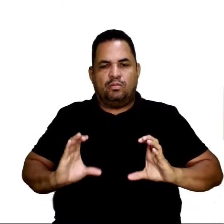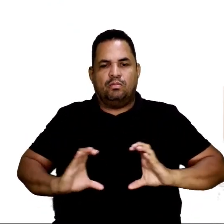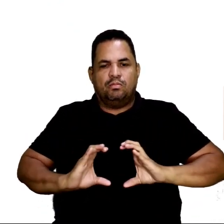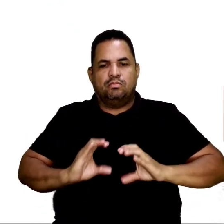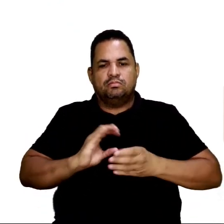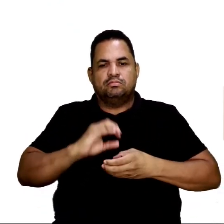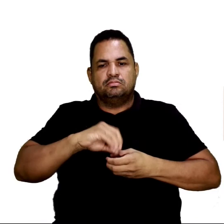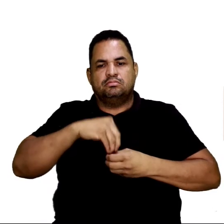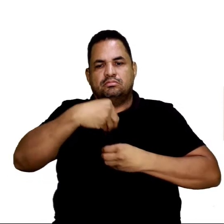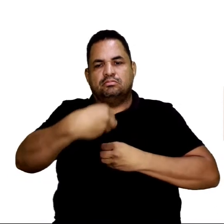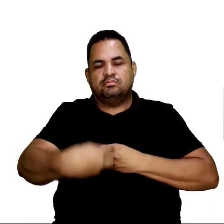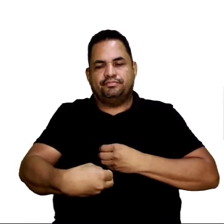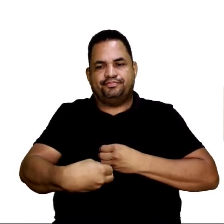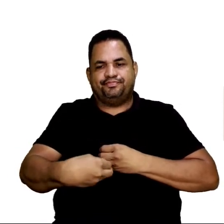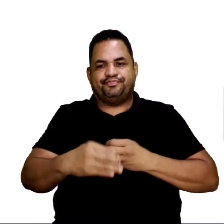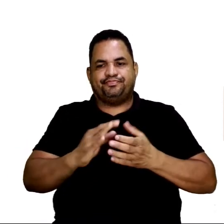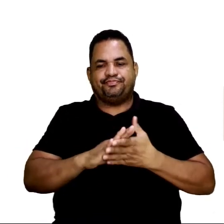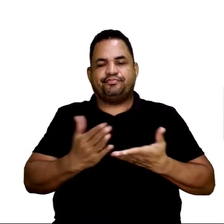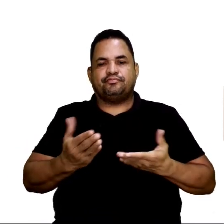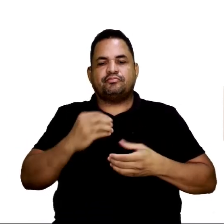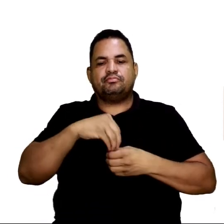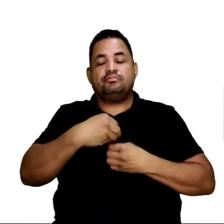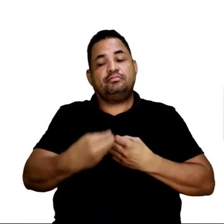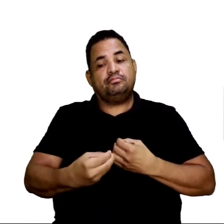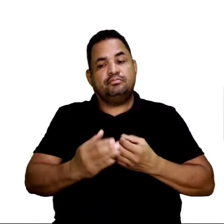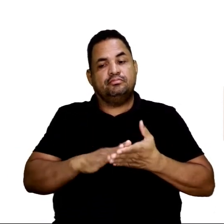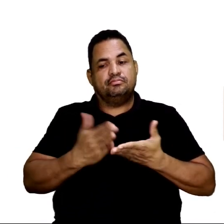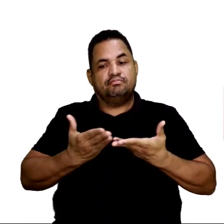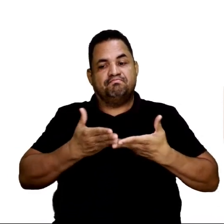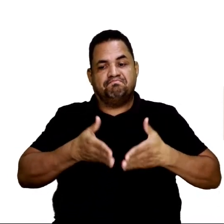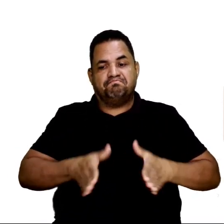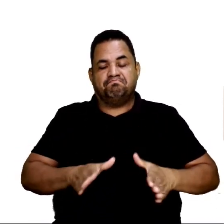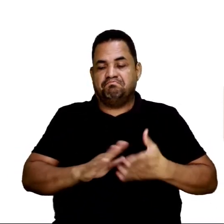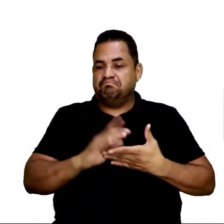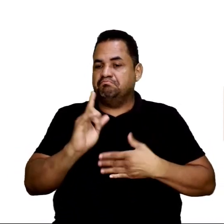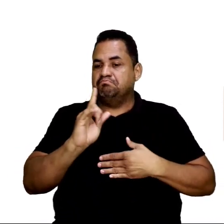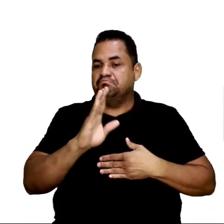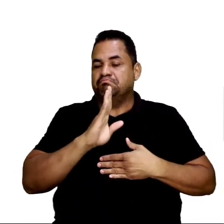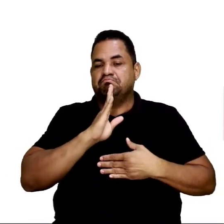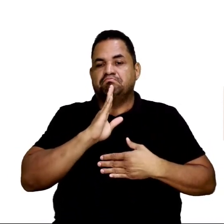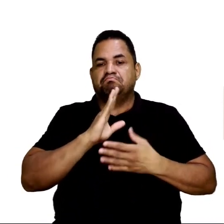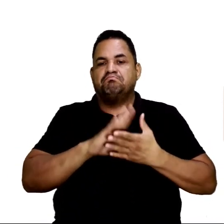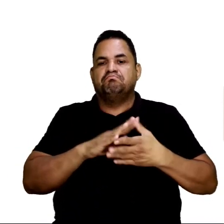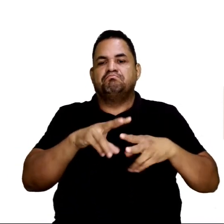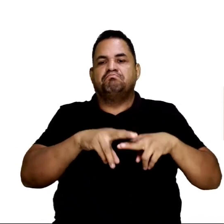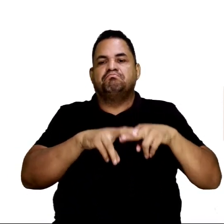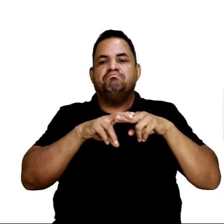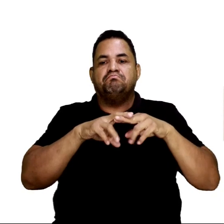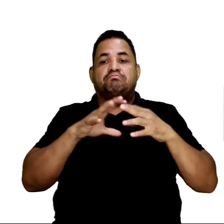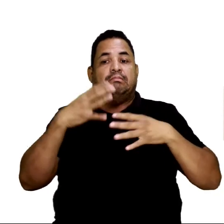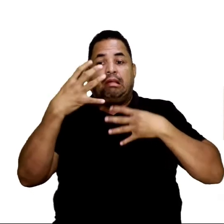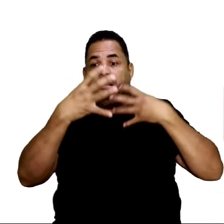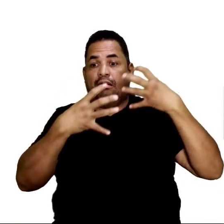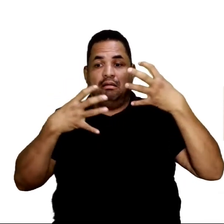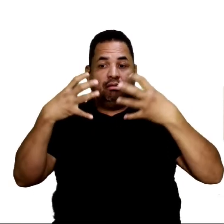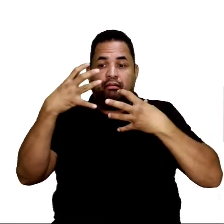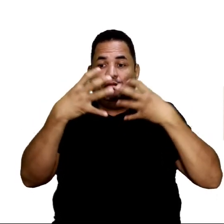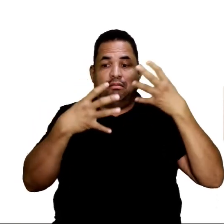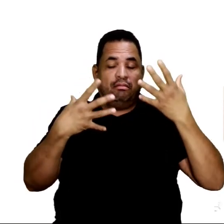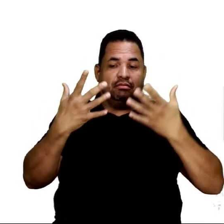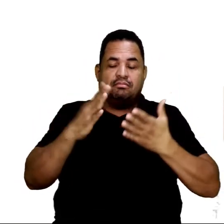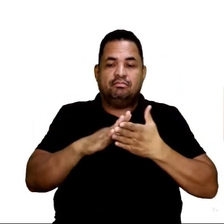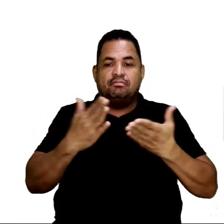o extrauterino, o meio externo, ou seja, aquele que ele não conhece. Por isso ele fica assustado, né? Dá